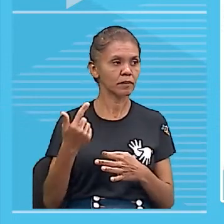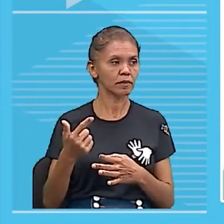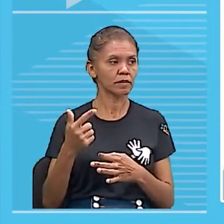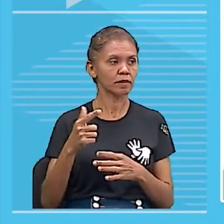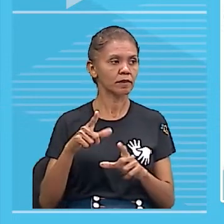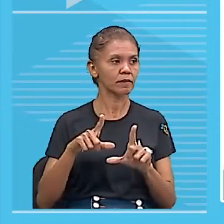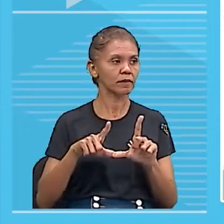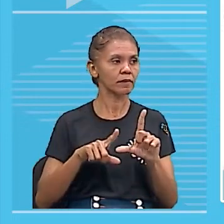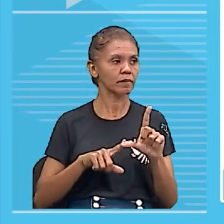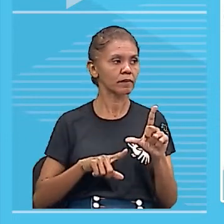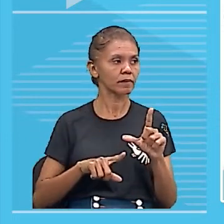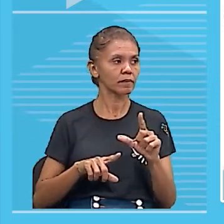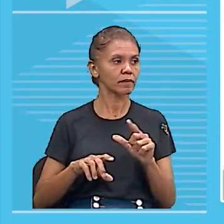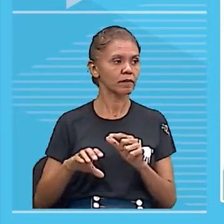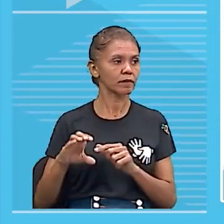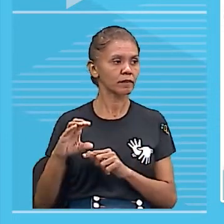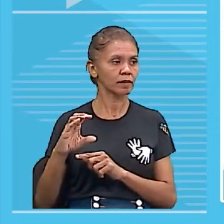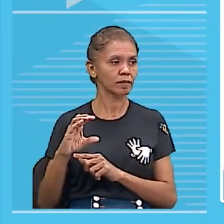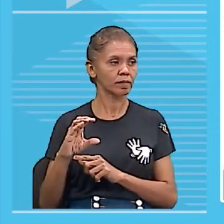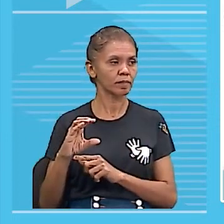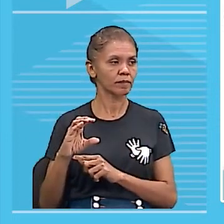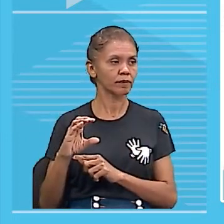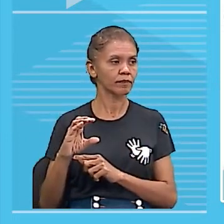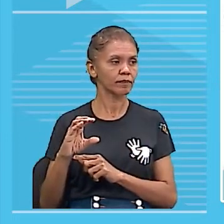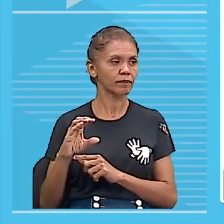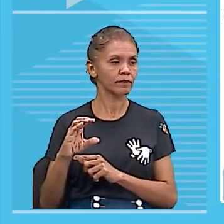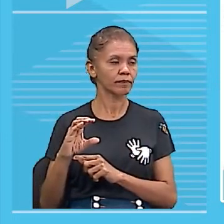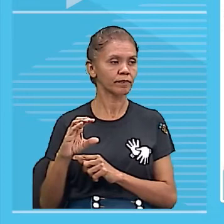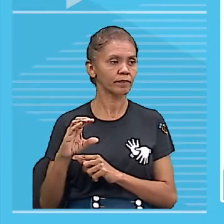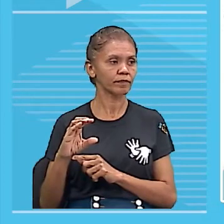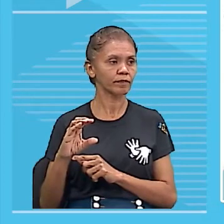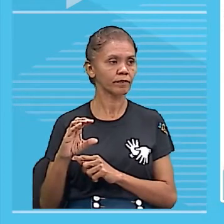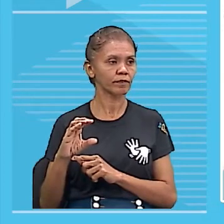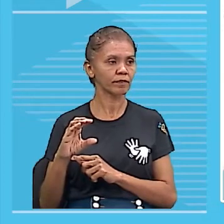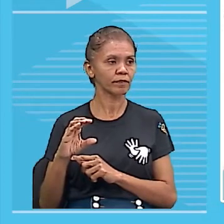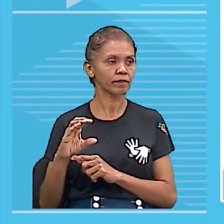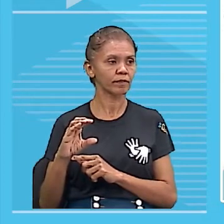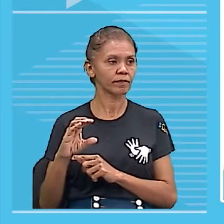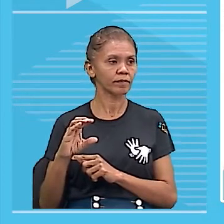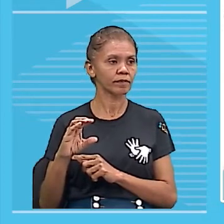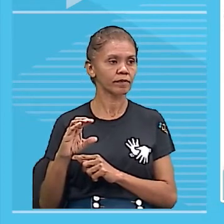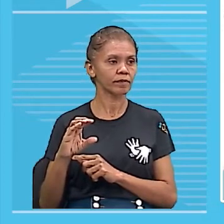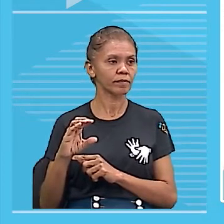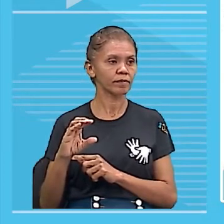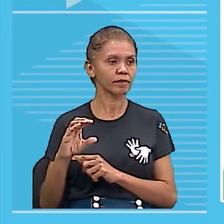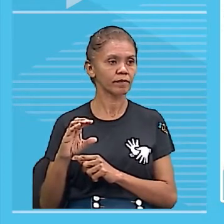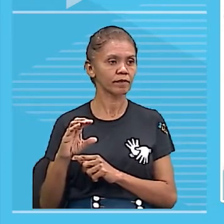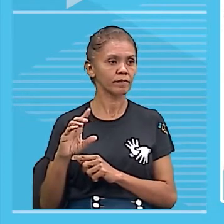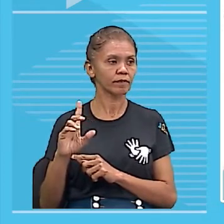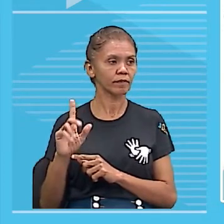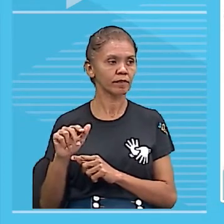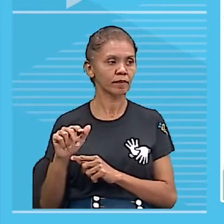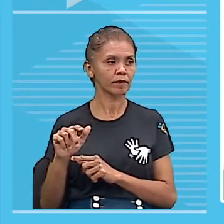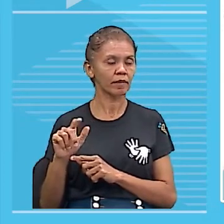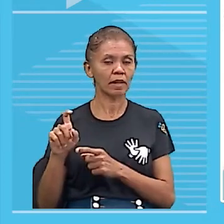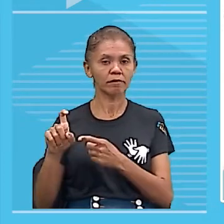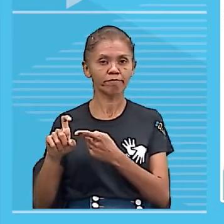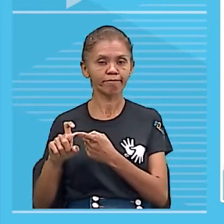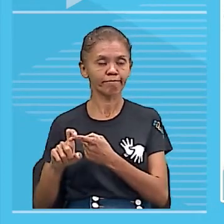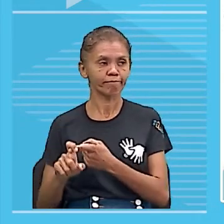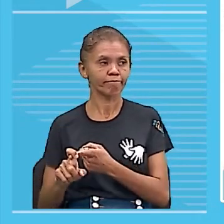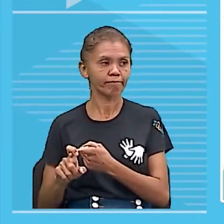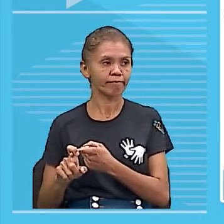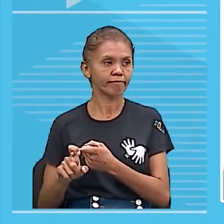letra b a letra ser perdão a resistência equivalente é determinada